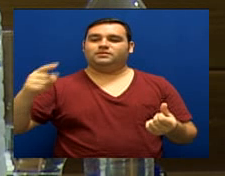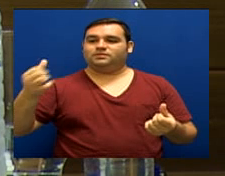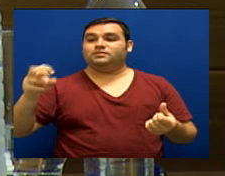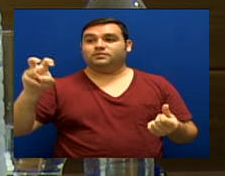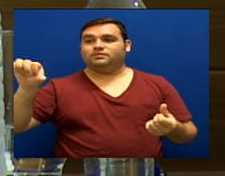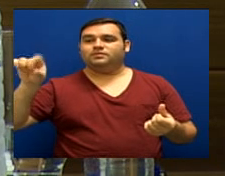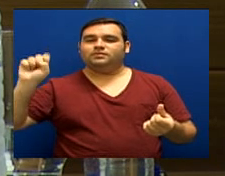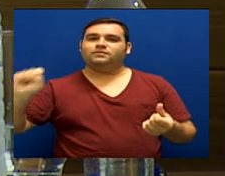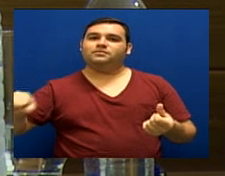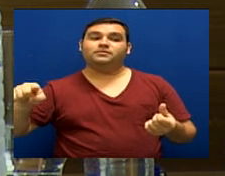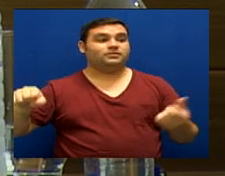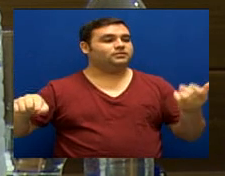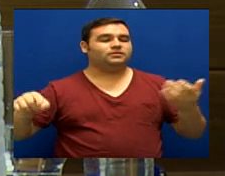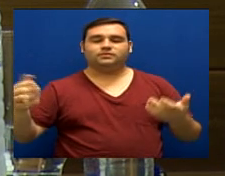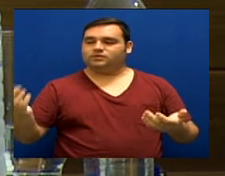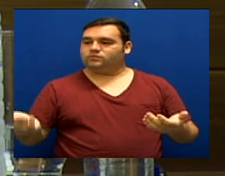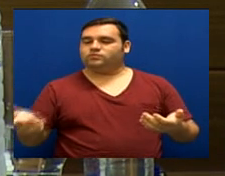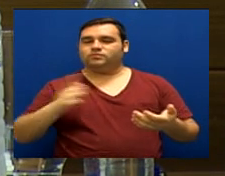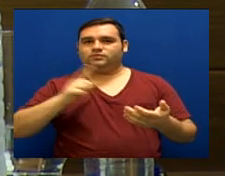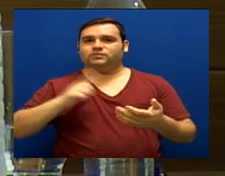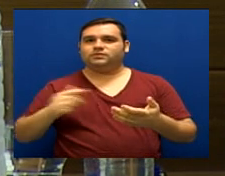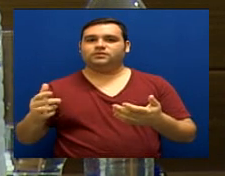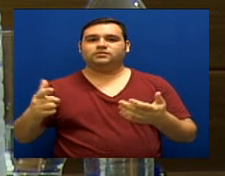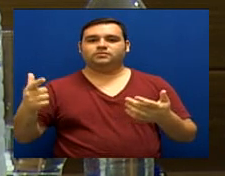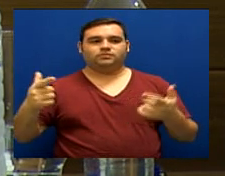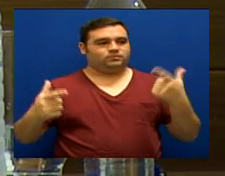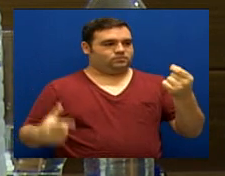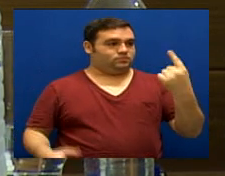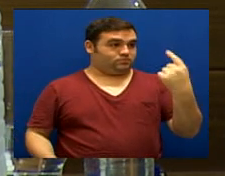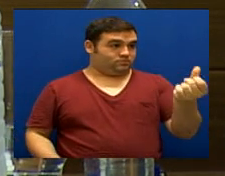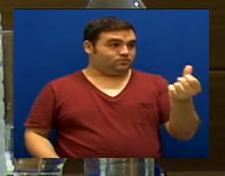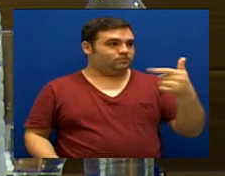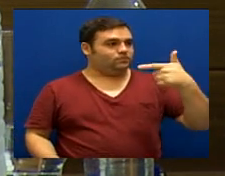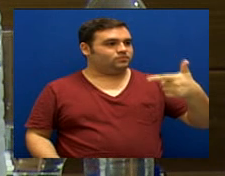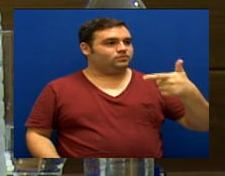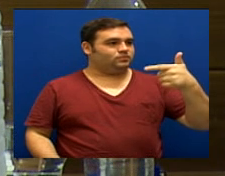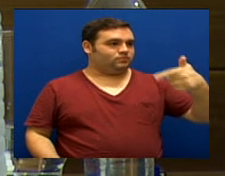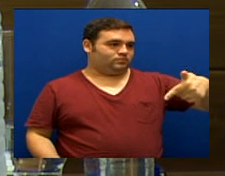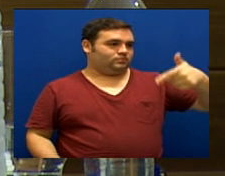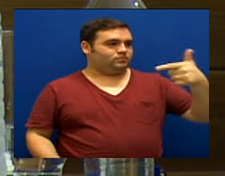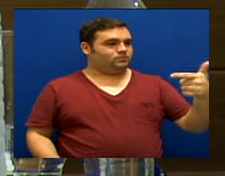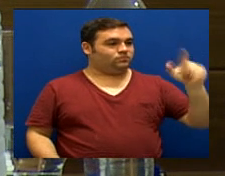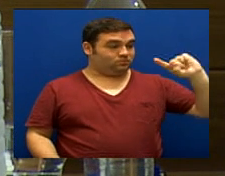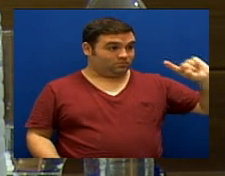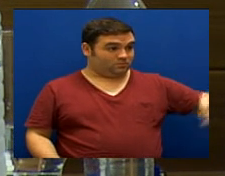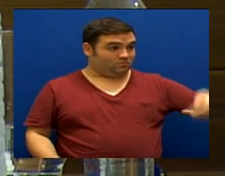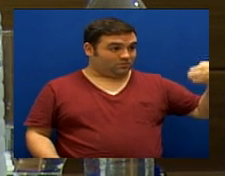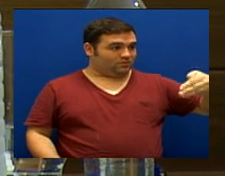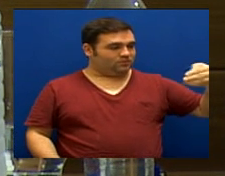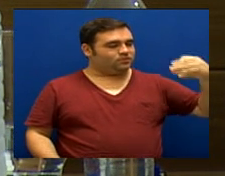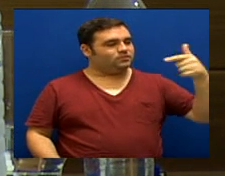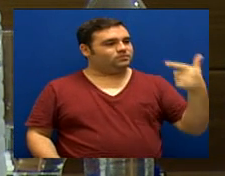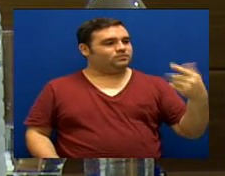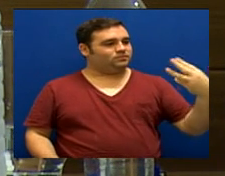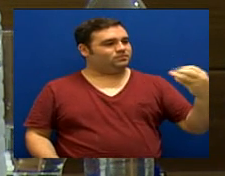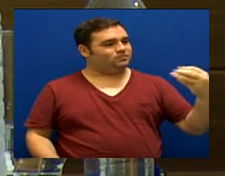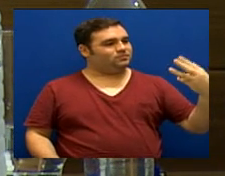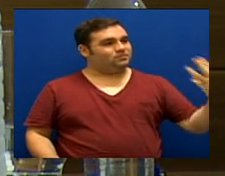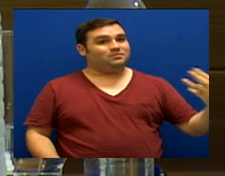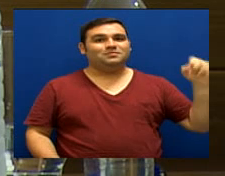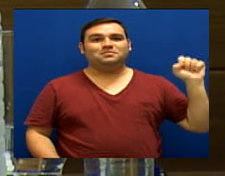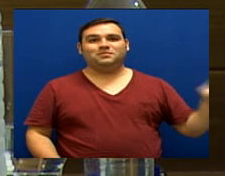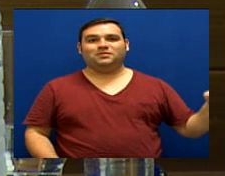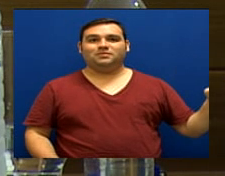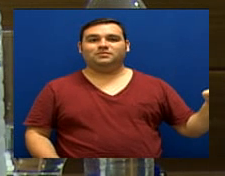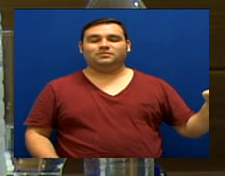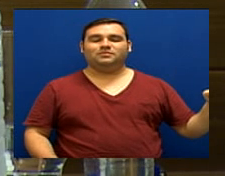mil o arrecadado de 2016 272 milhões 303 mil